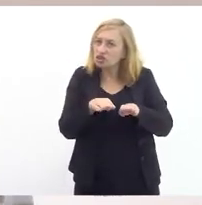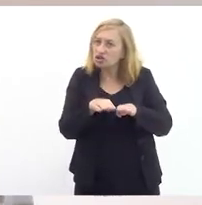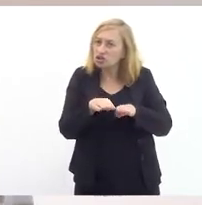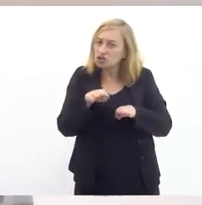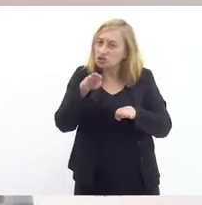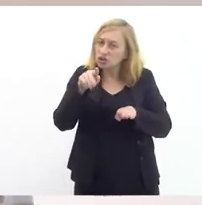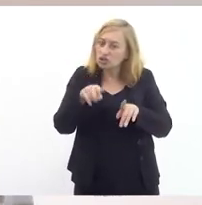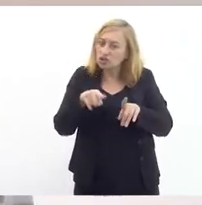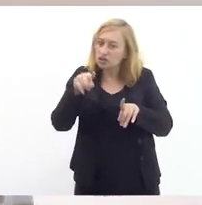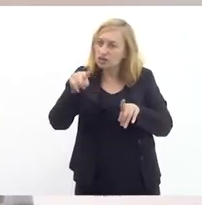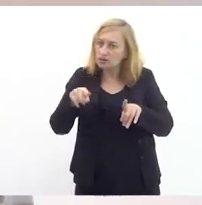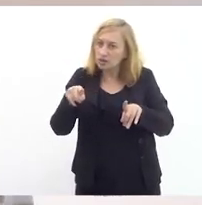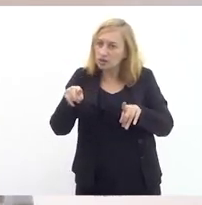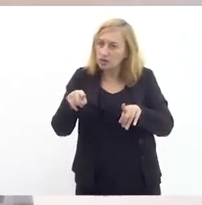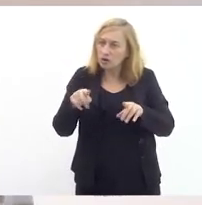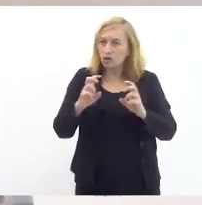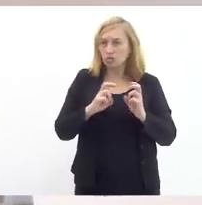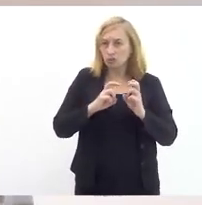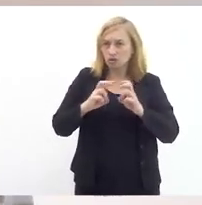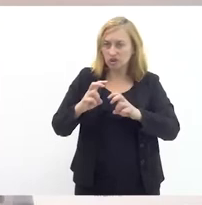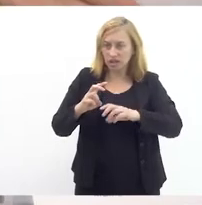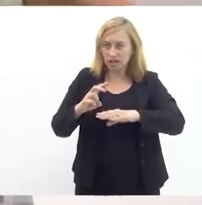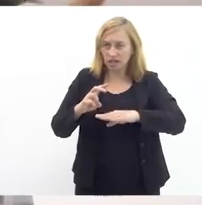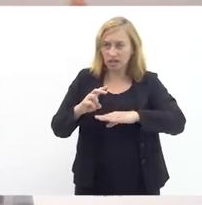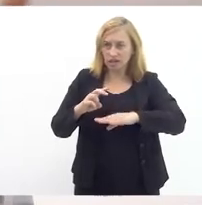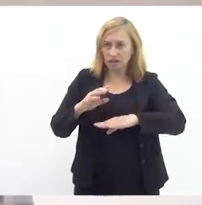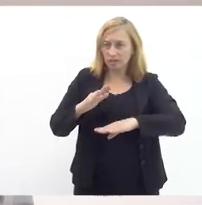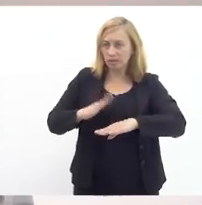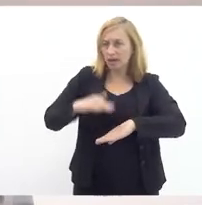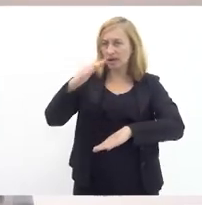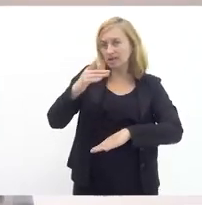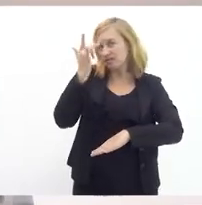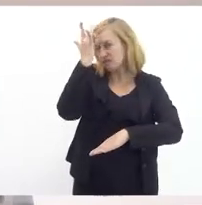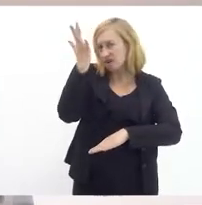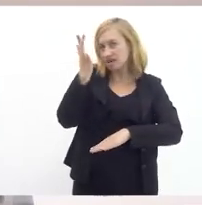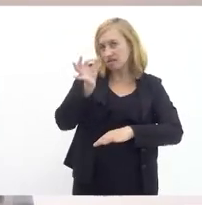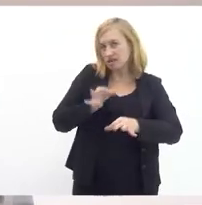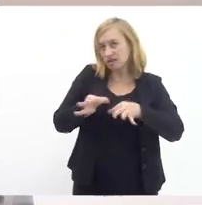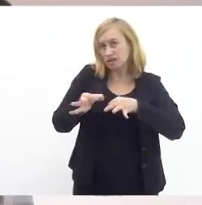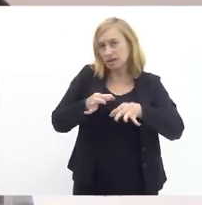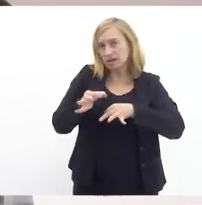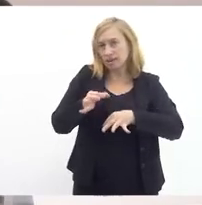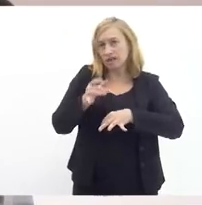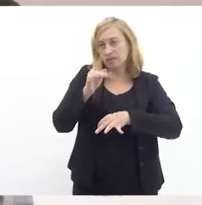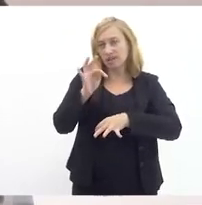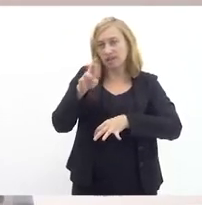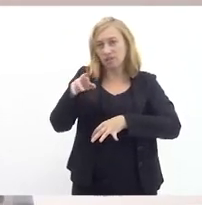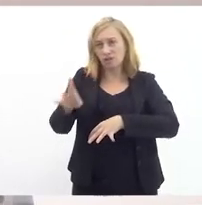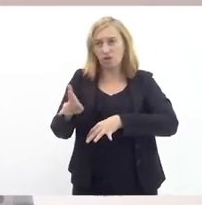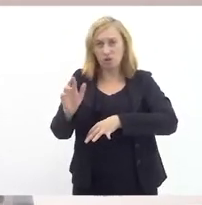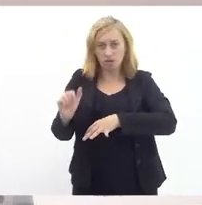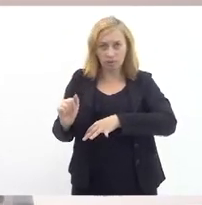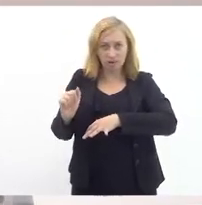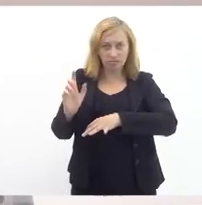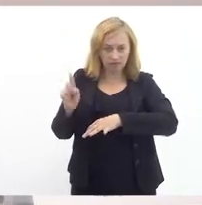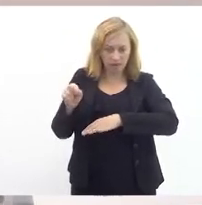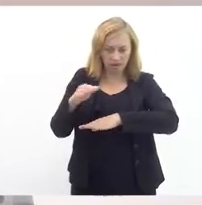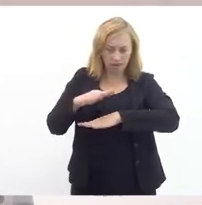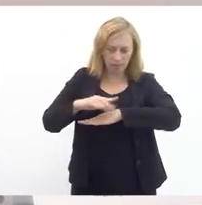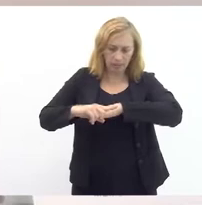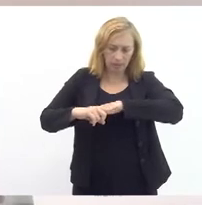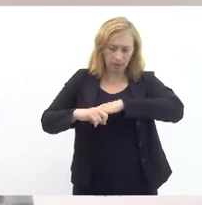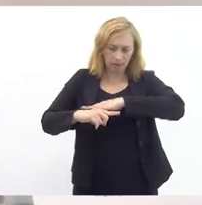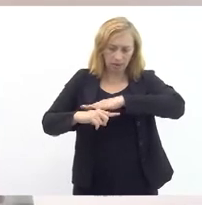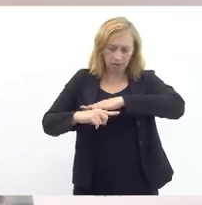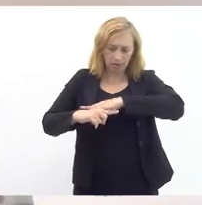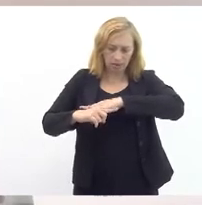o nível do trem está maior, é mais fácil, é só trabalhar na plataforma com algum nível de enchimento. Se